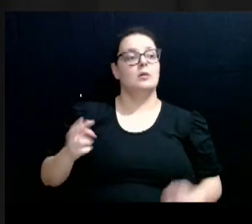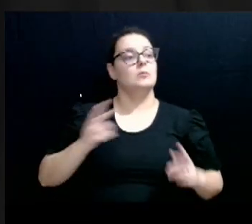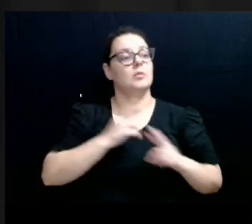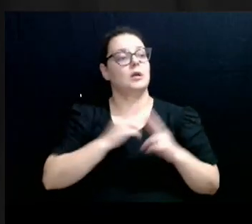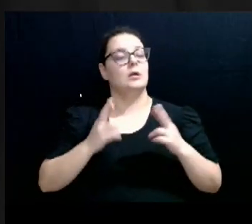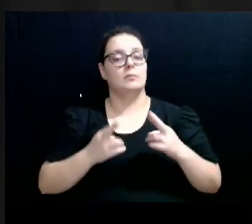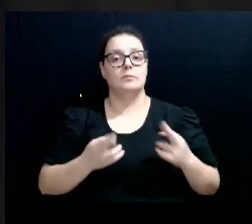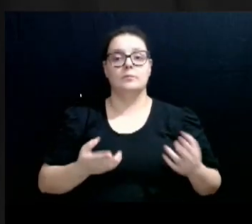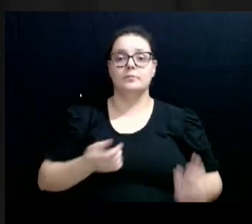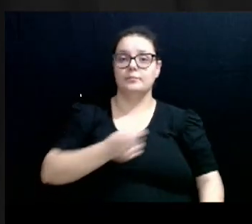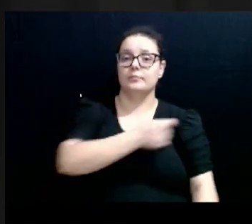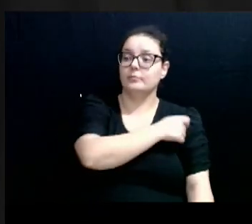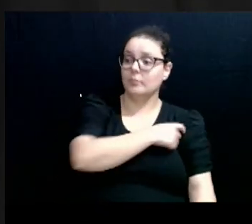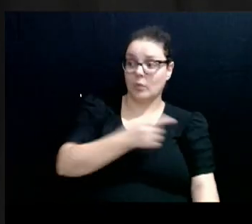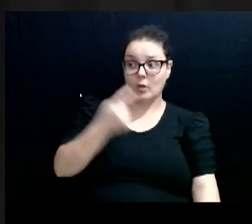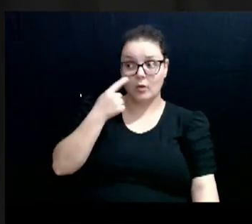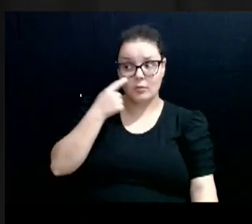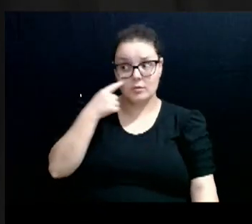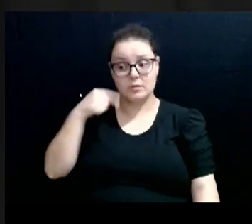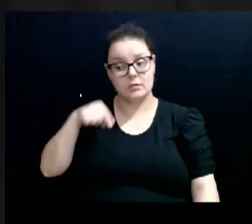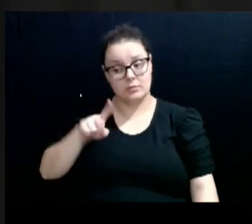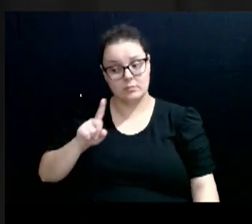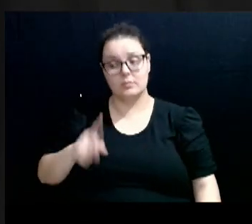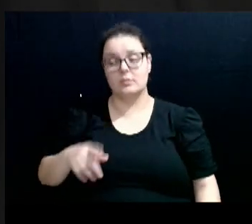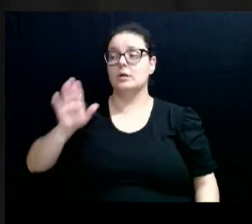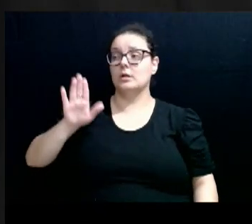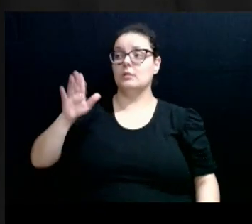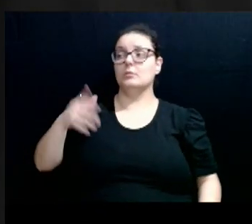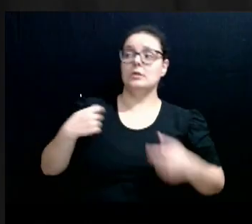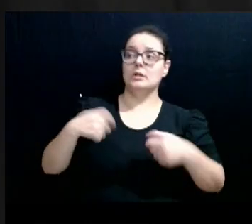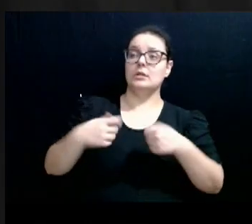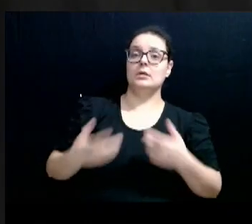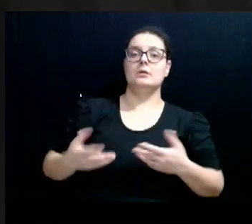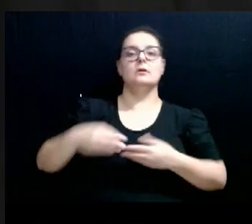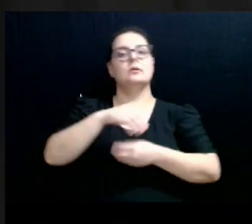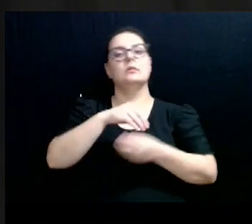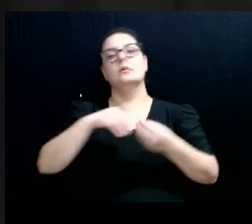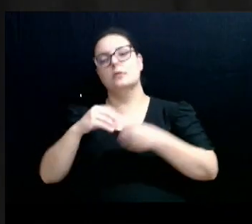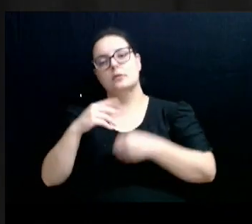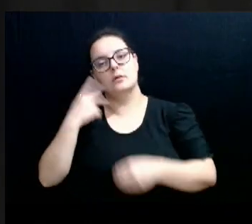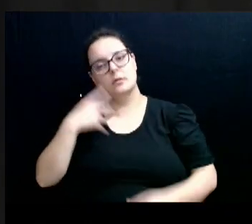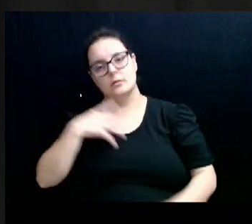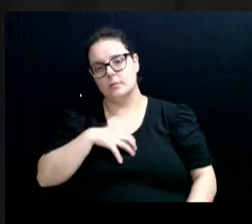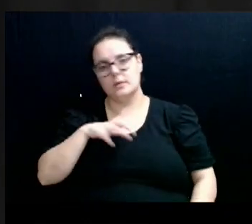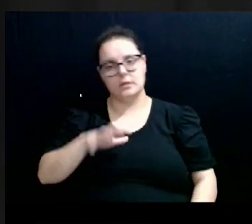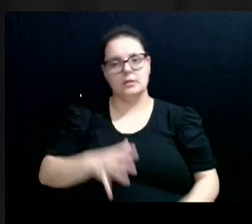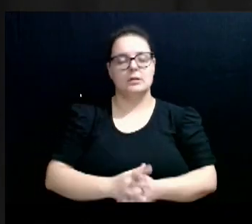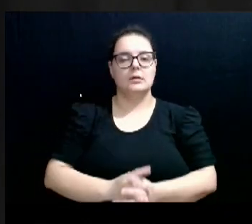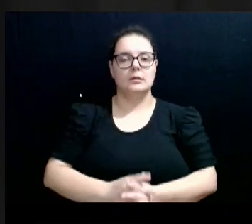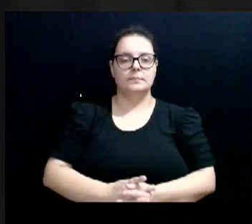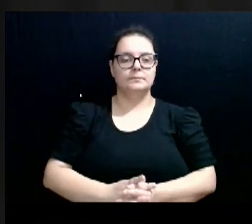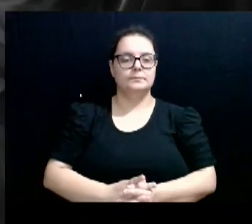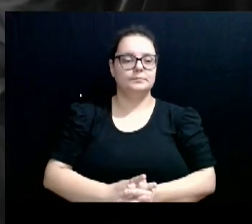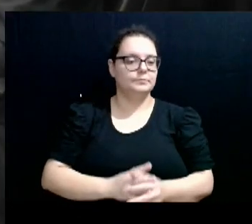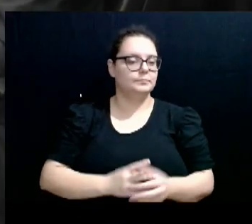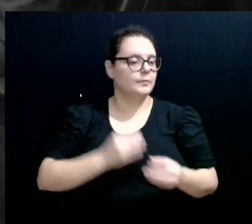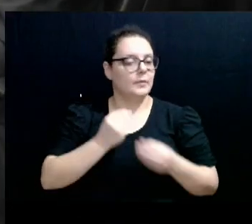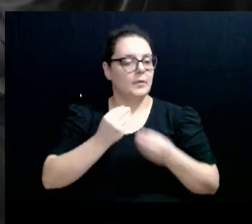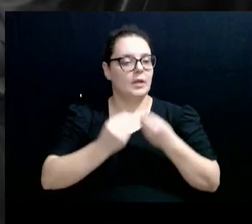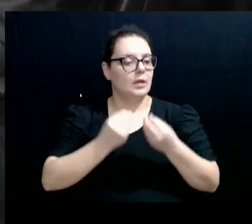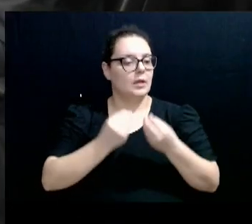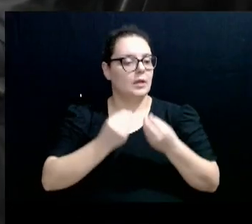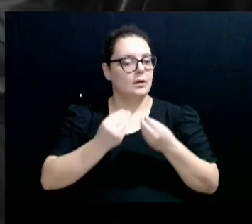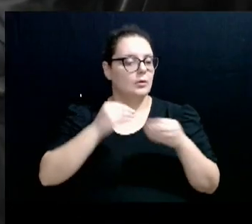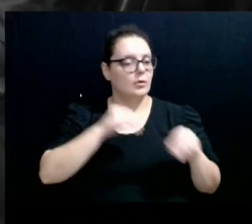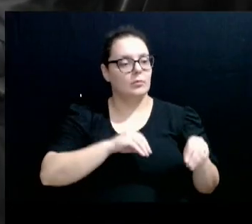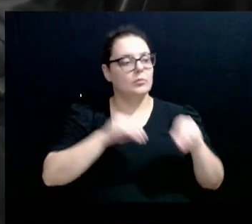sair candidato a vereador, tal. E aí eu me envolvi na política, sim. Sim. E como o senhor veio para Campinas, então? Vou sair de Jundiaí, vou